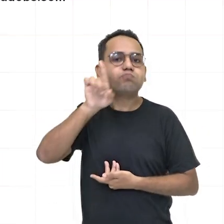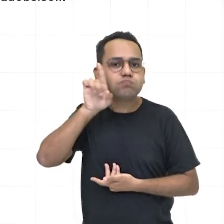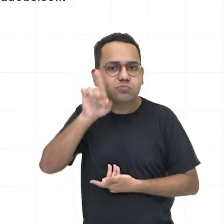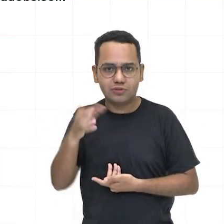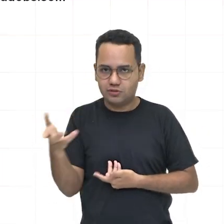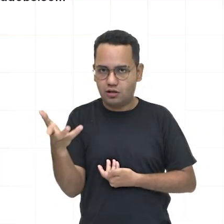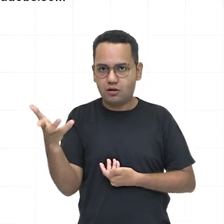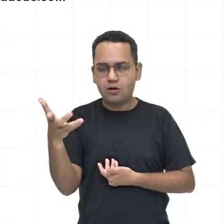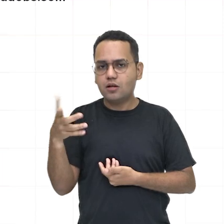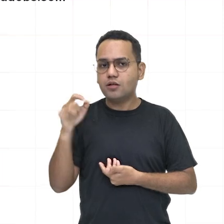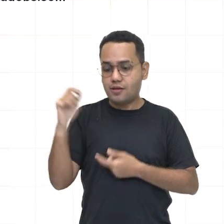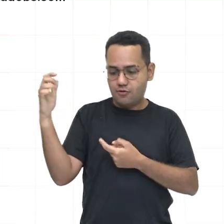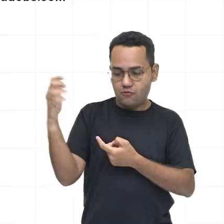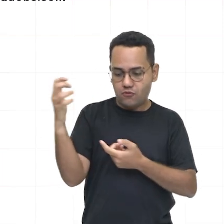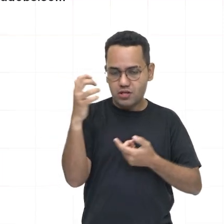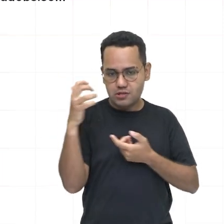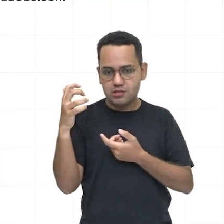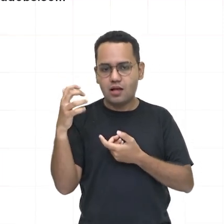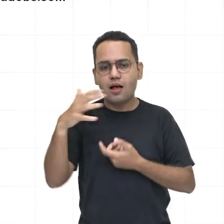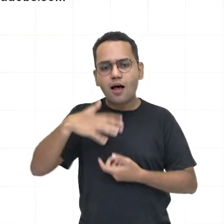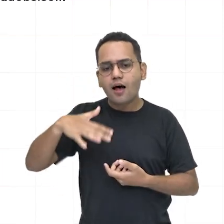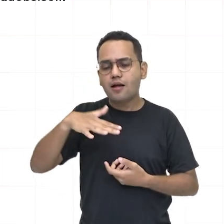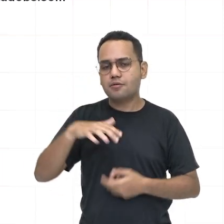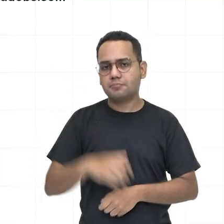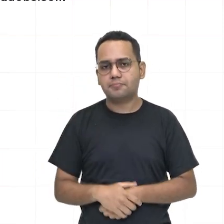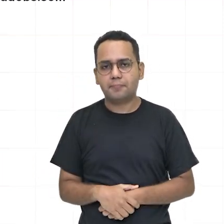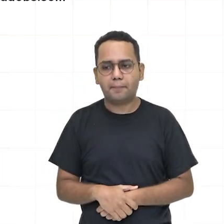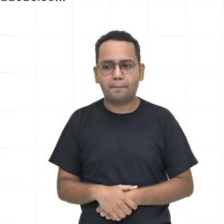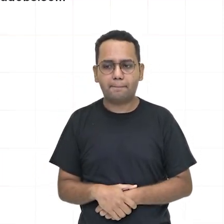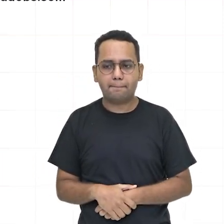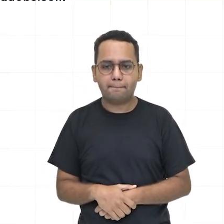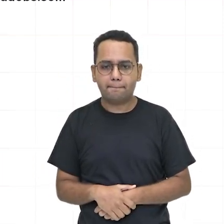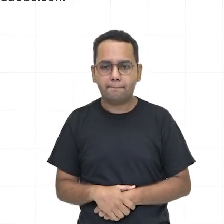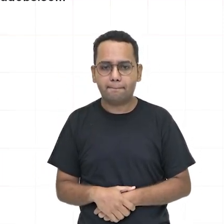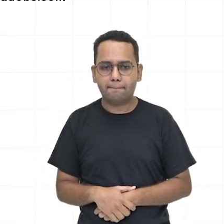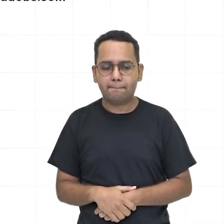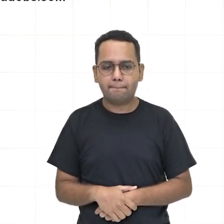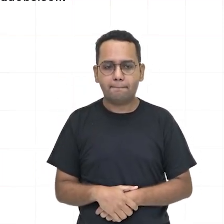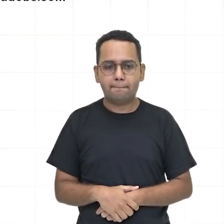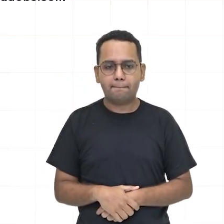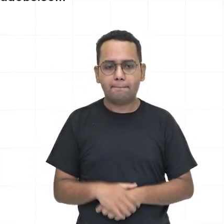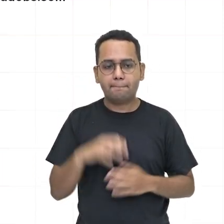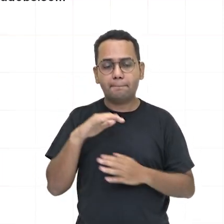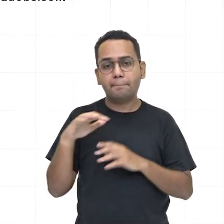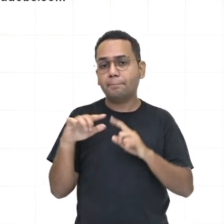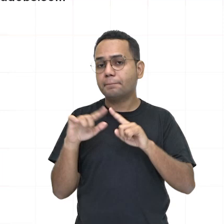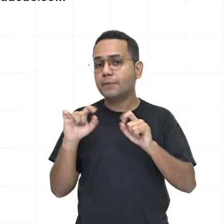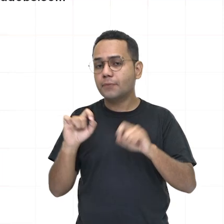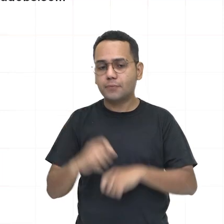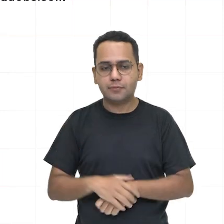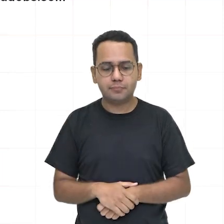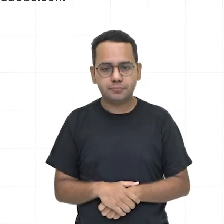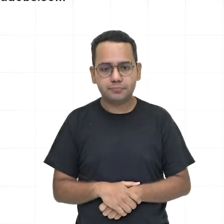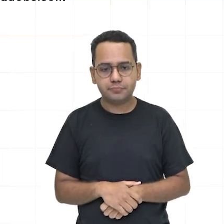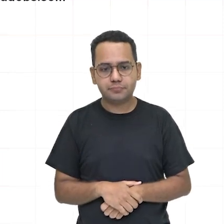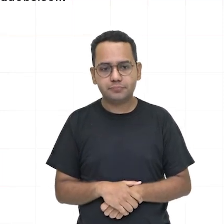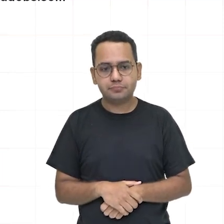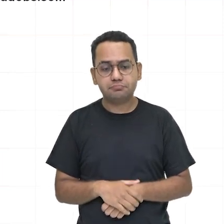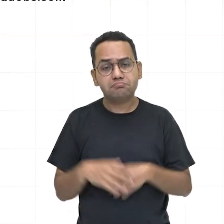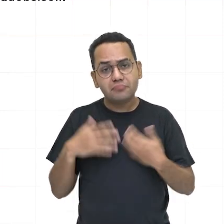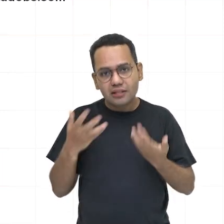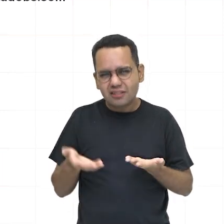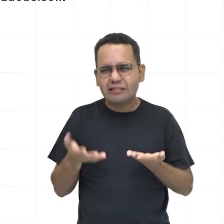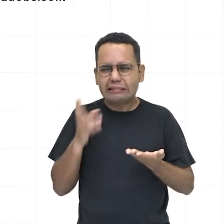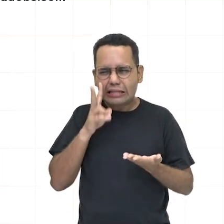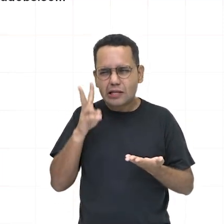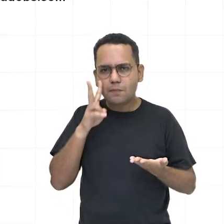quanto economicamente. E daí, em consequência disso, os Estados Unidos difundiram o seu modo de